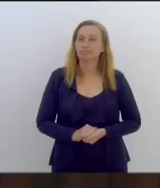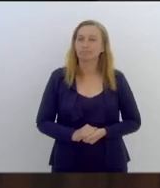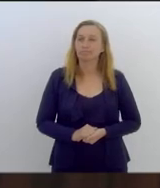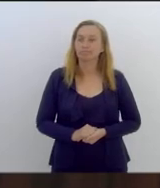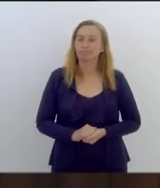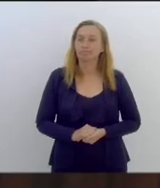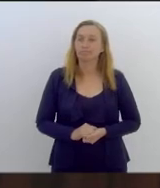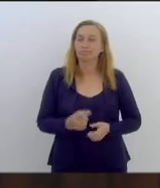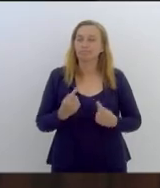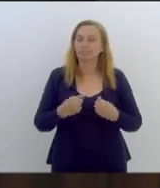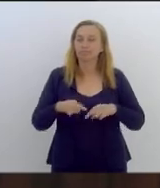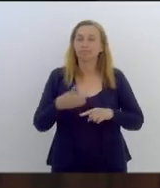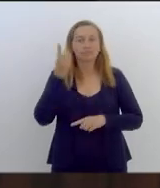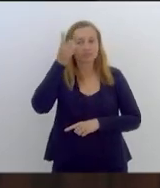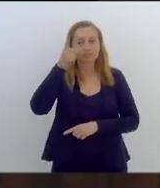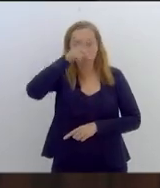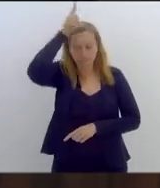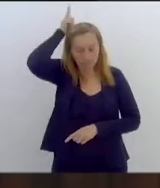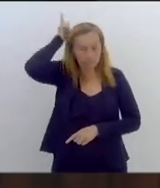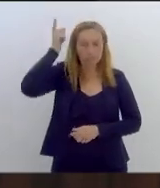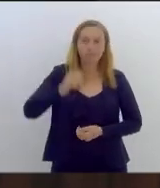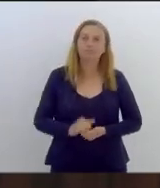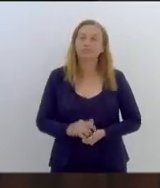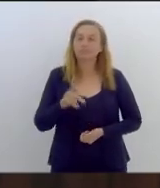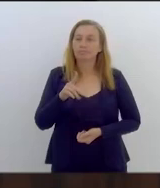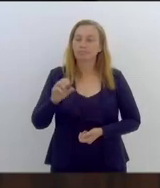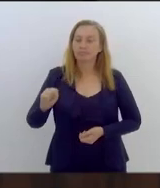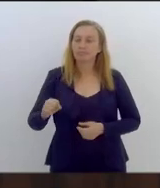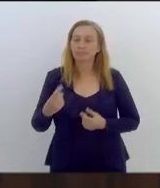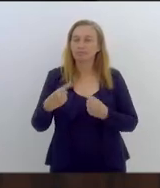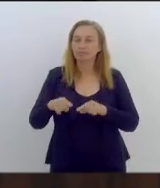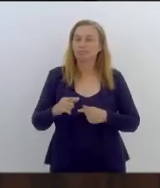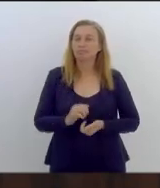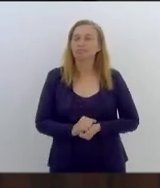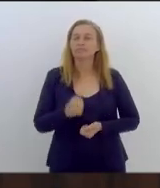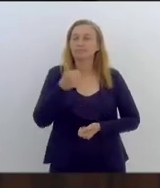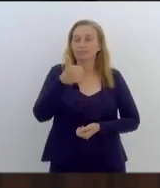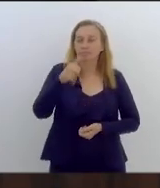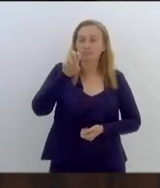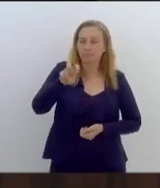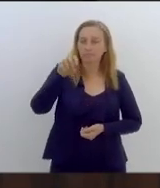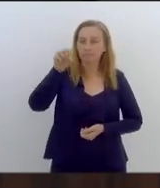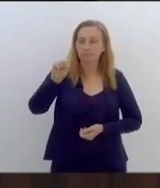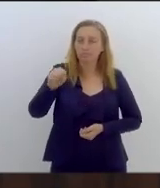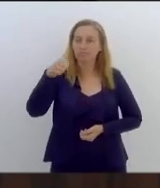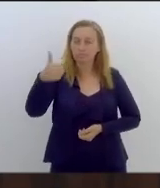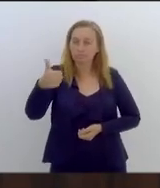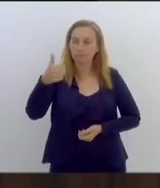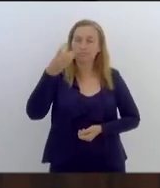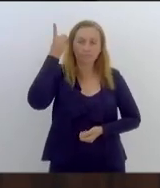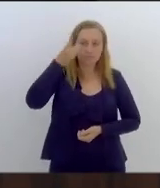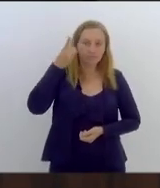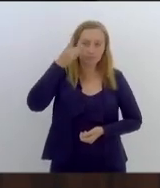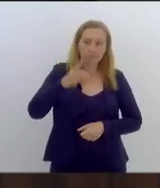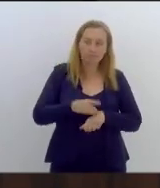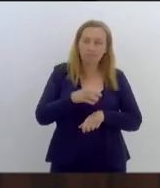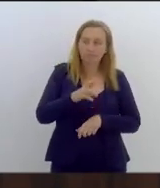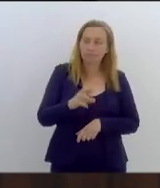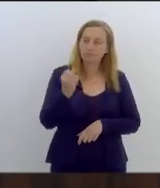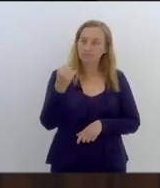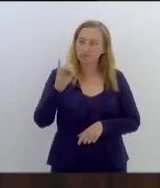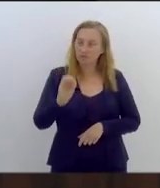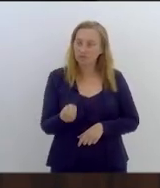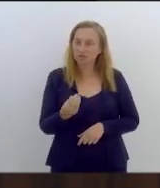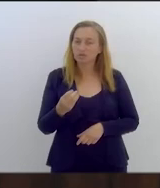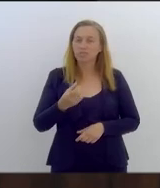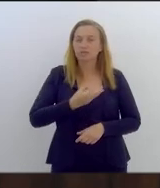Abstenção PSB. Contrário, deputado Luiz Paulo, abstenção PSB. Projeto de resolução 1581/22, de autoria do deputado doutor Serginho.